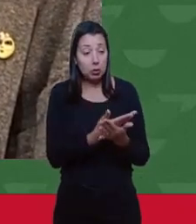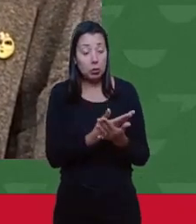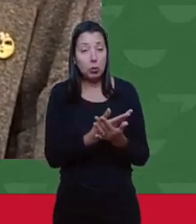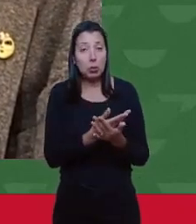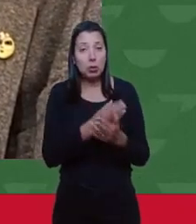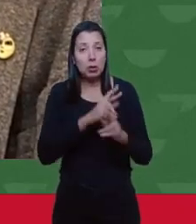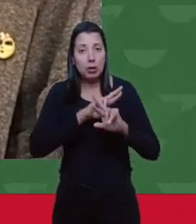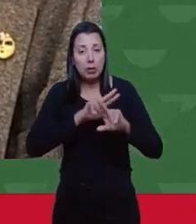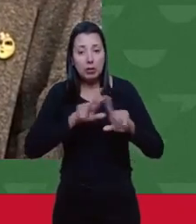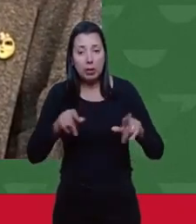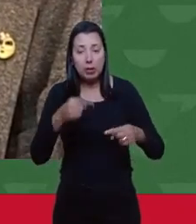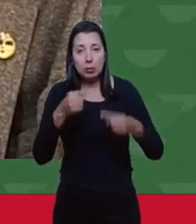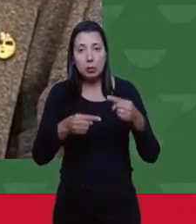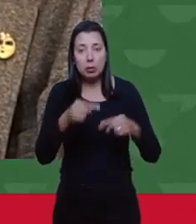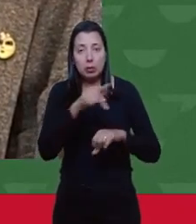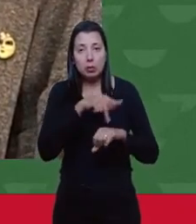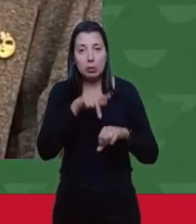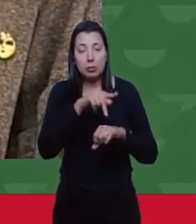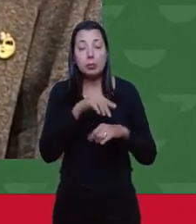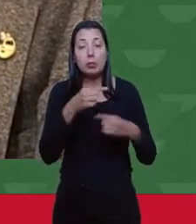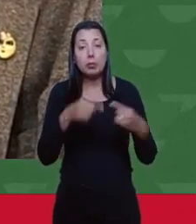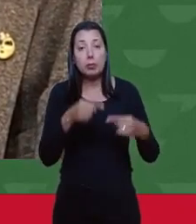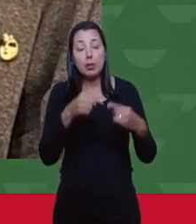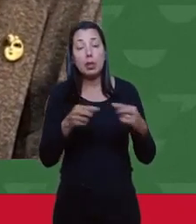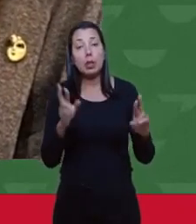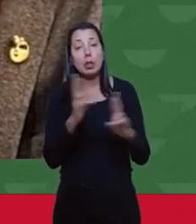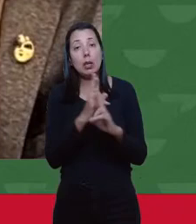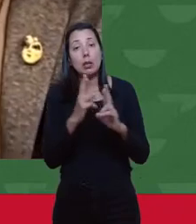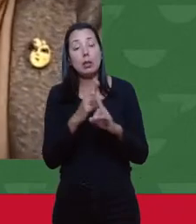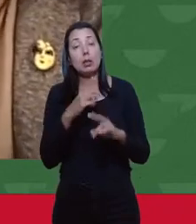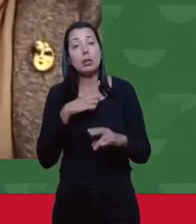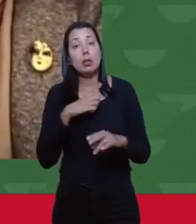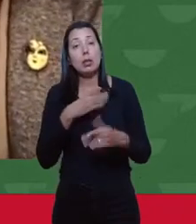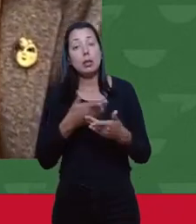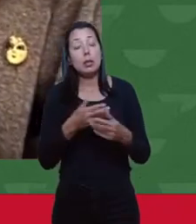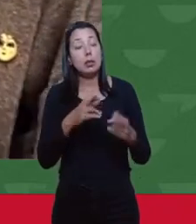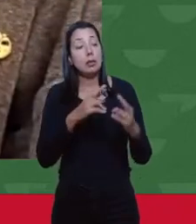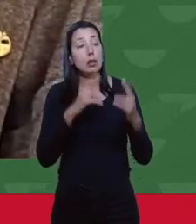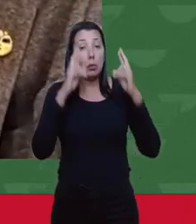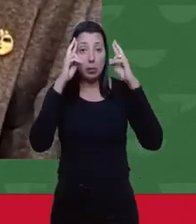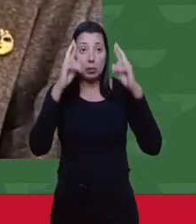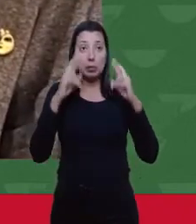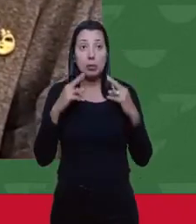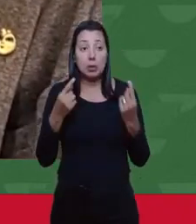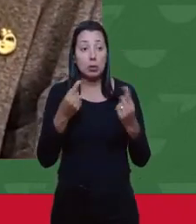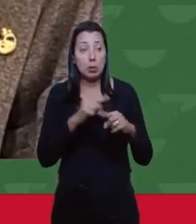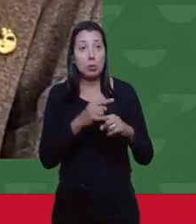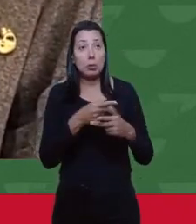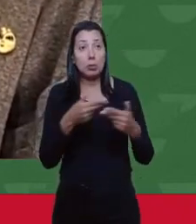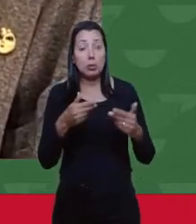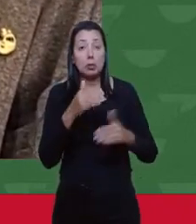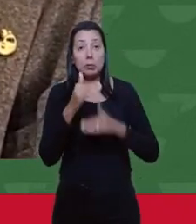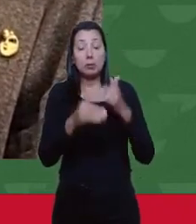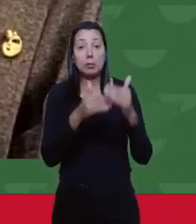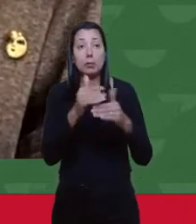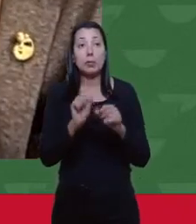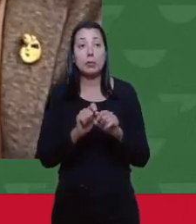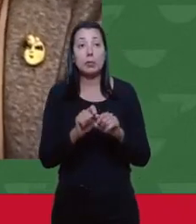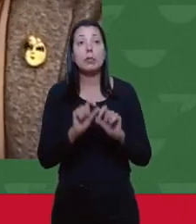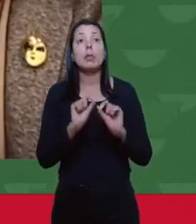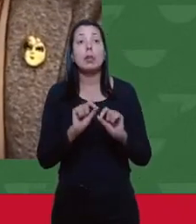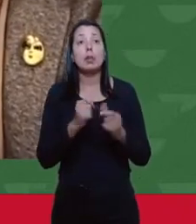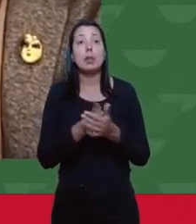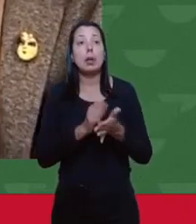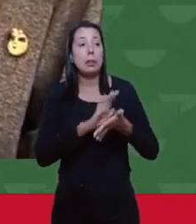realidades de várias políticas públicas em outros países em relação para termos esse respeito, né, contra todos esses processos que são